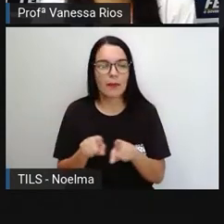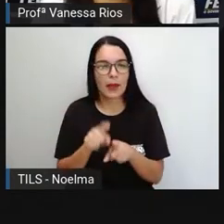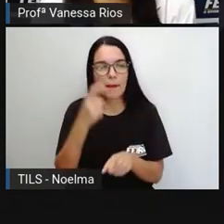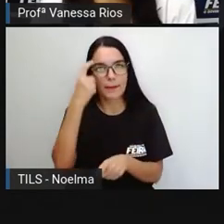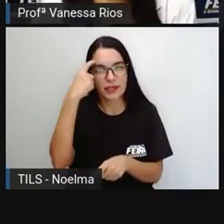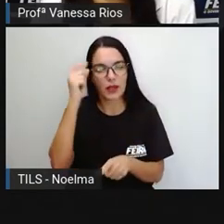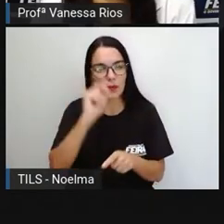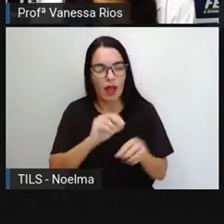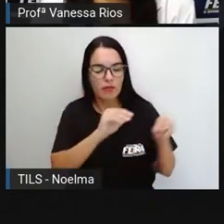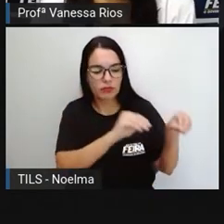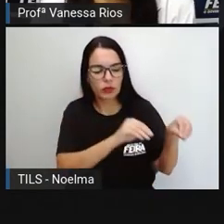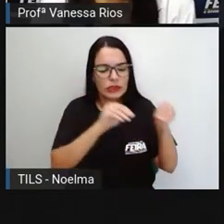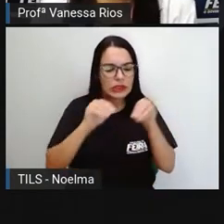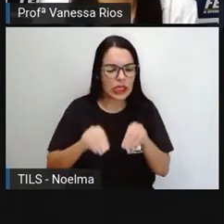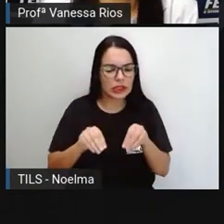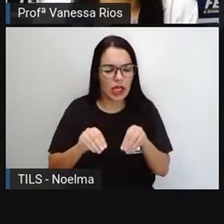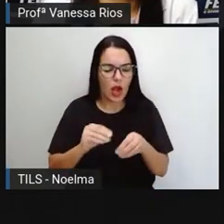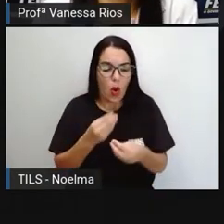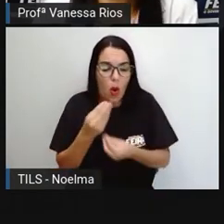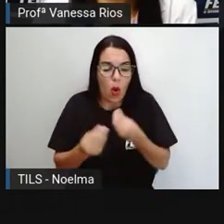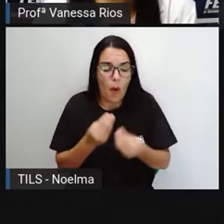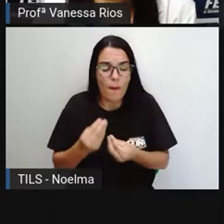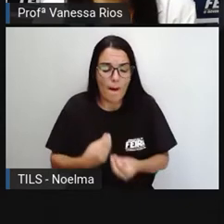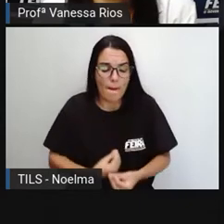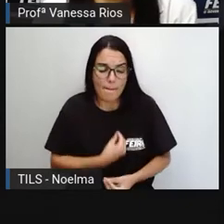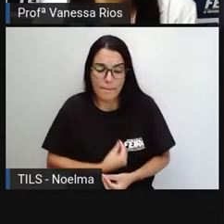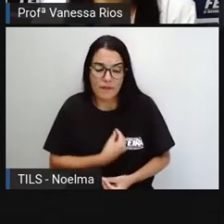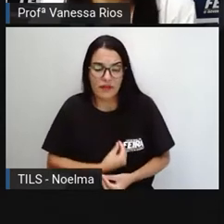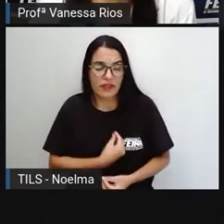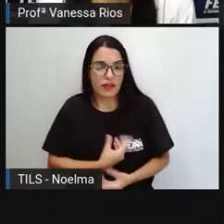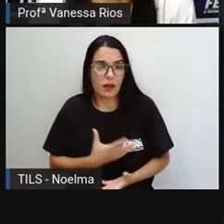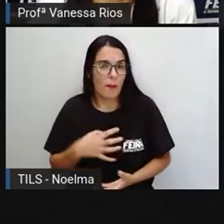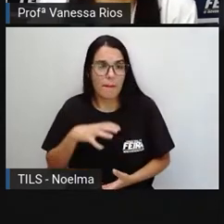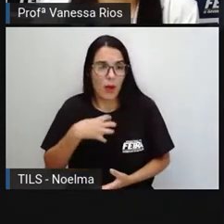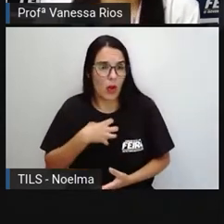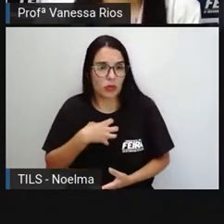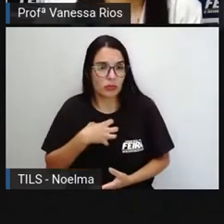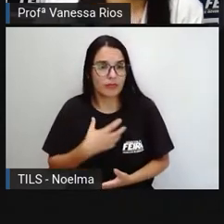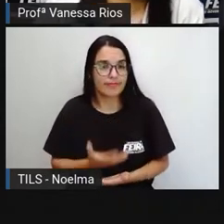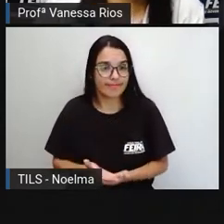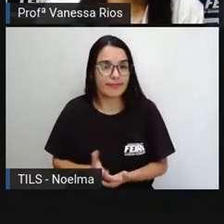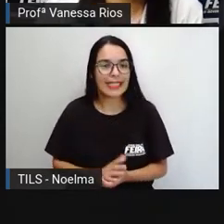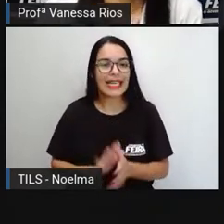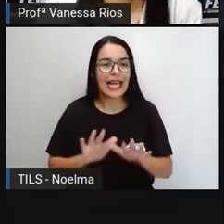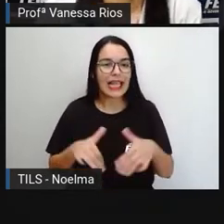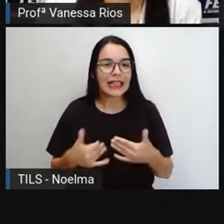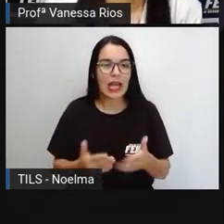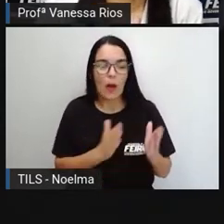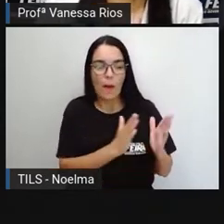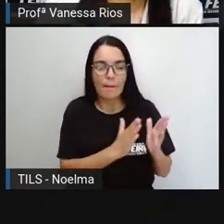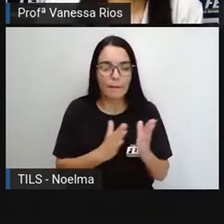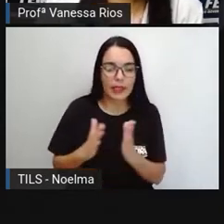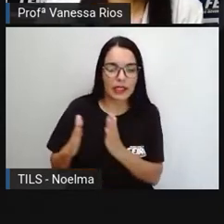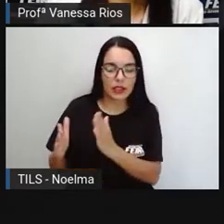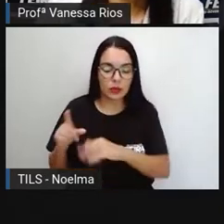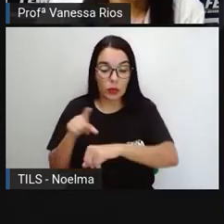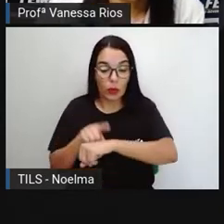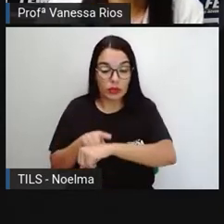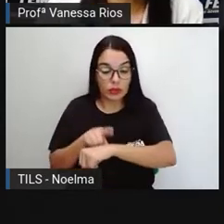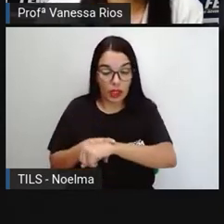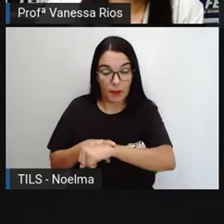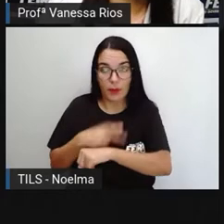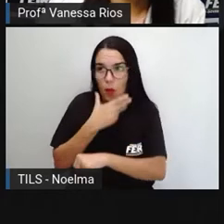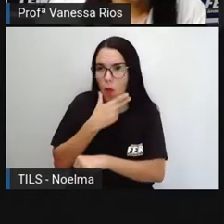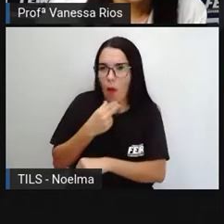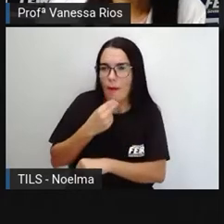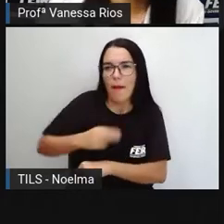nomadismo e sedentarismo como modos de vida dos seres humanos. Então, num período de tempo, o homem vivia no